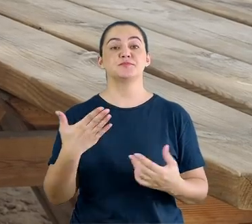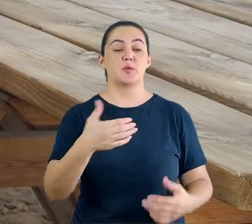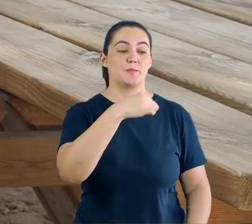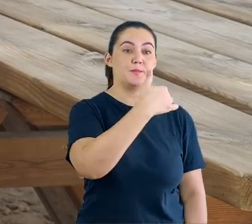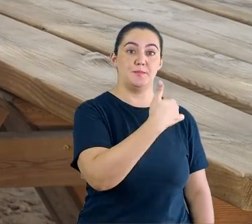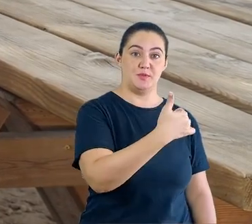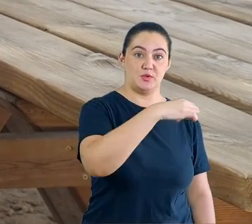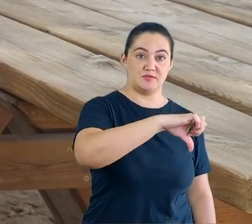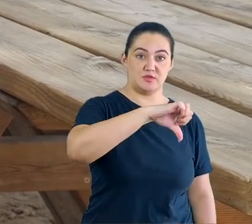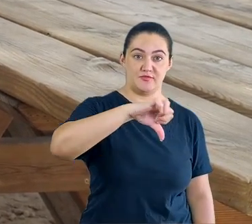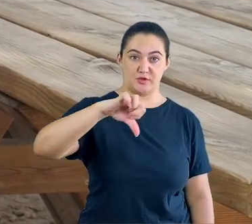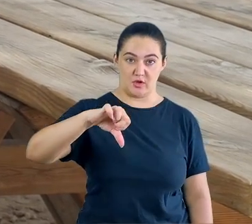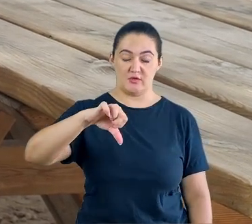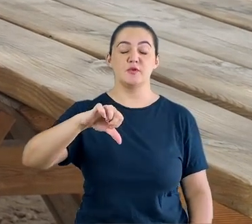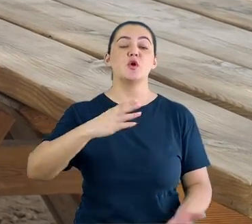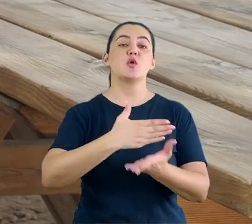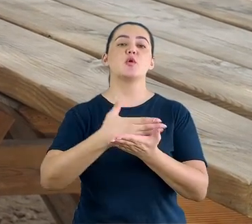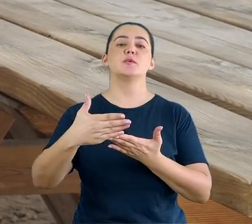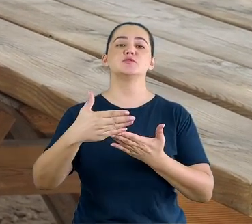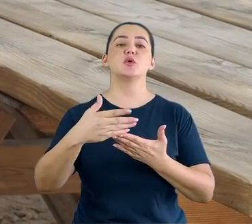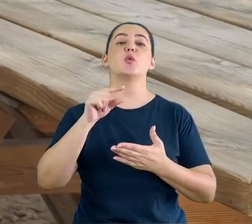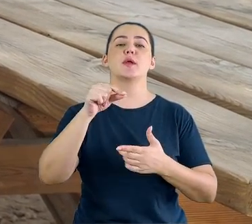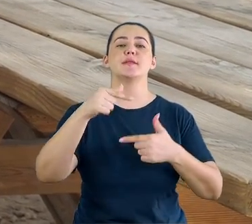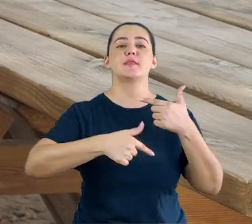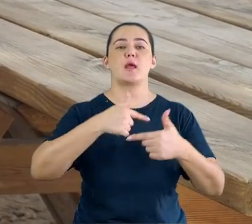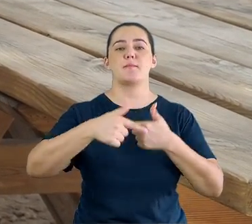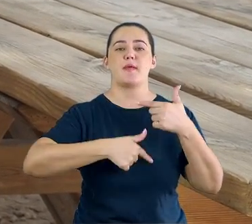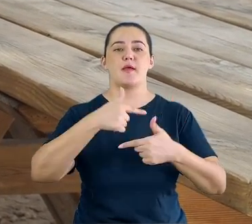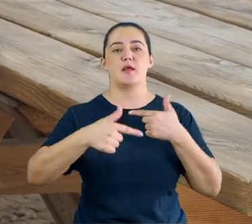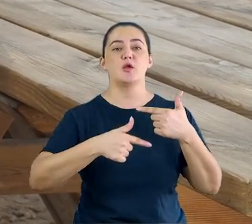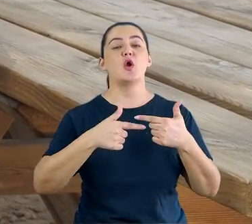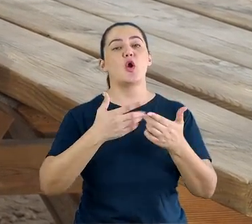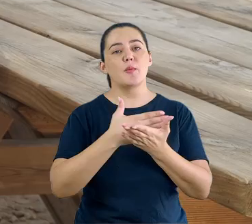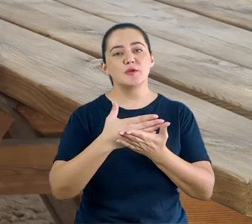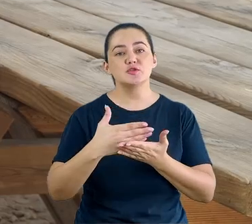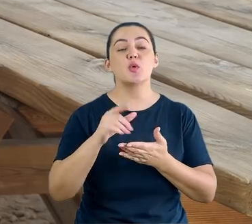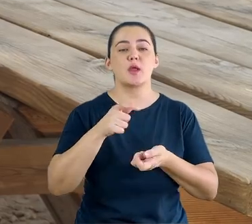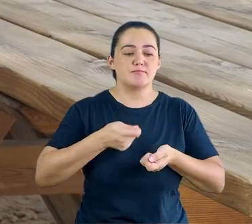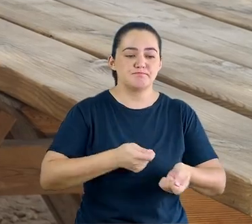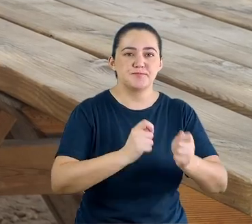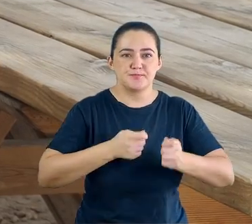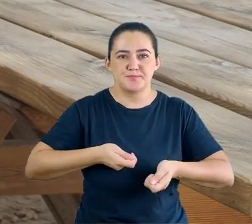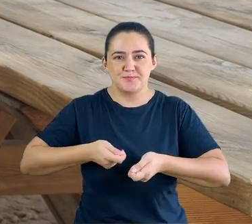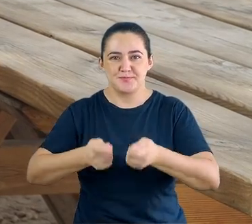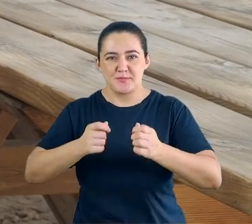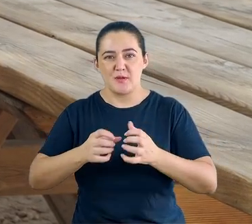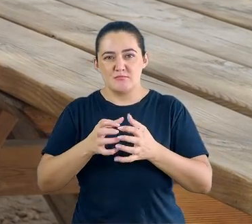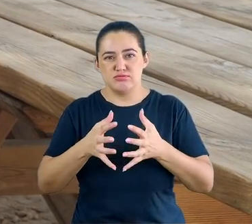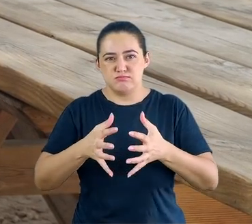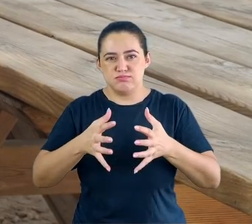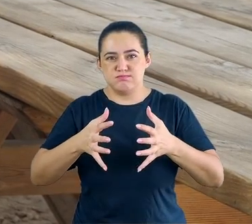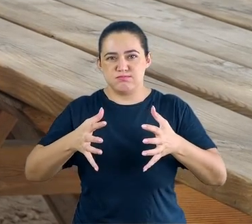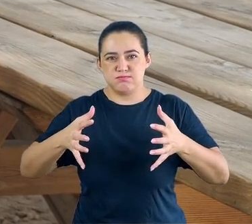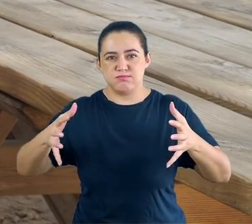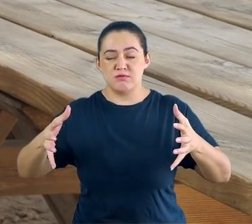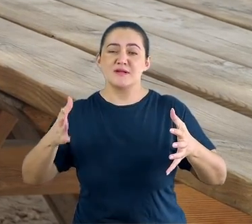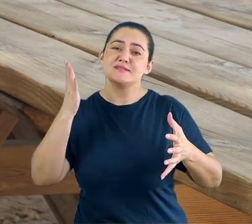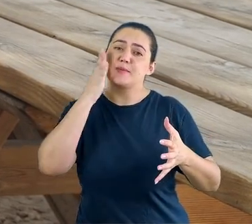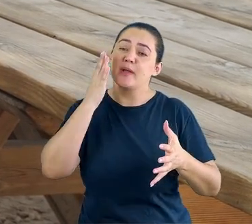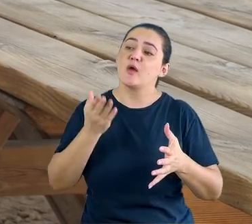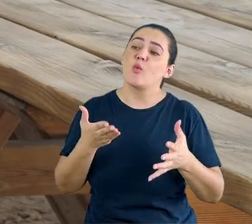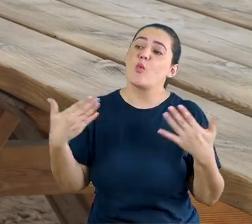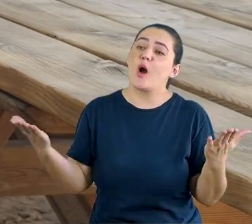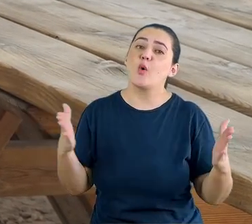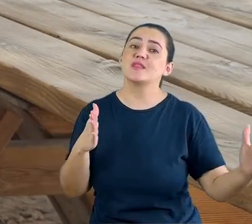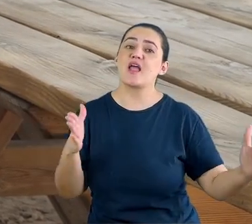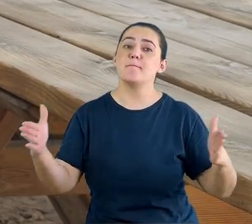Então, em 1999, começou-se o trabalho de ampliação daquele espaço. E com essa divergência sobre que